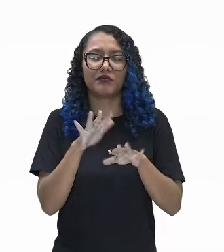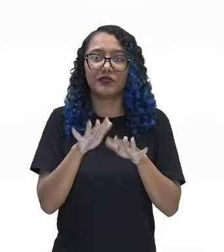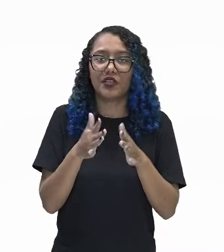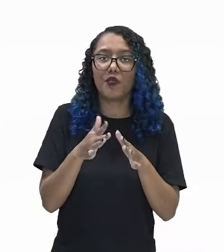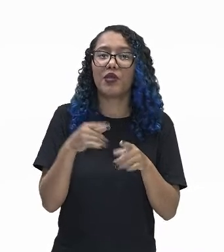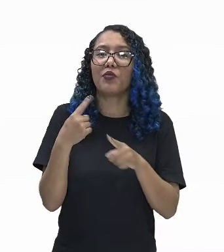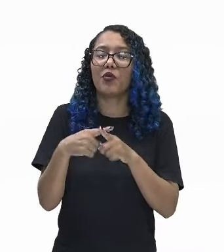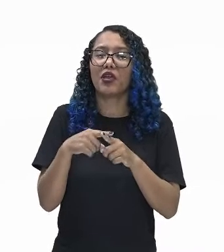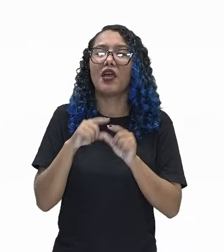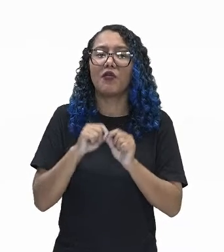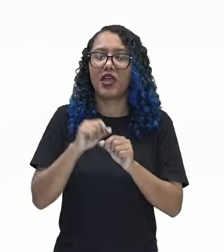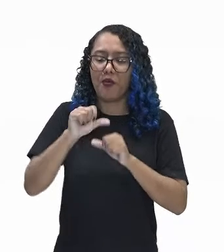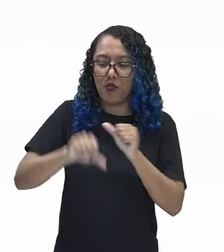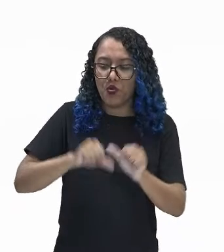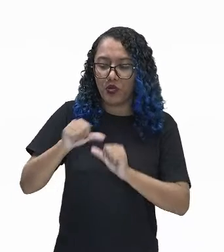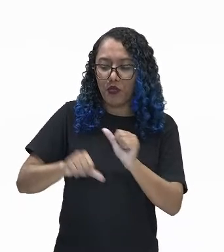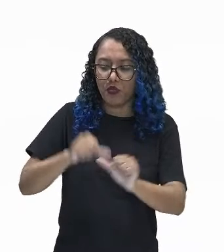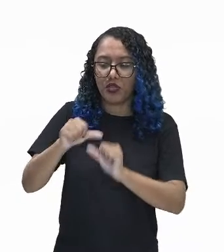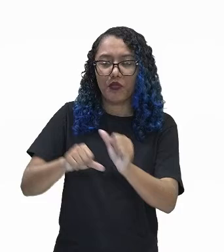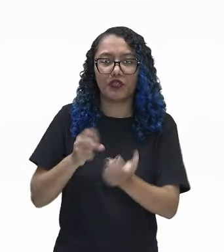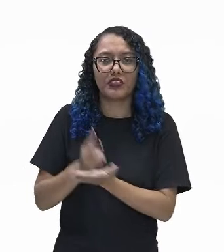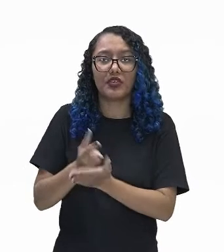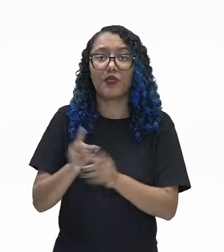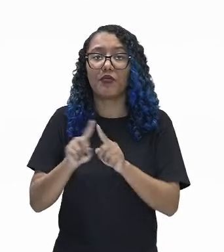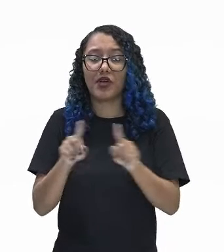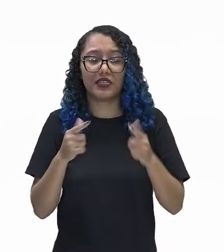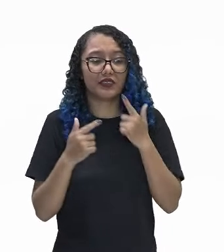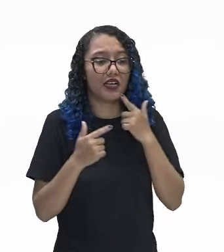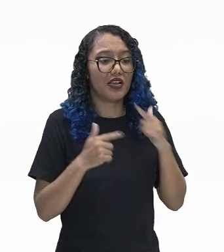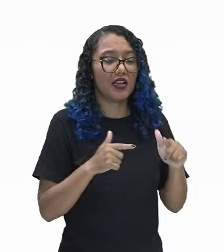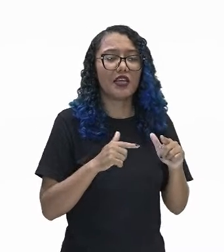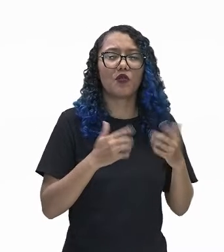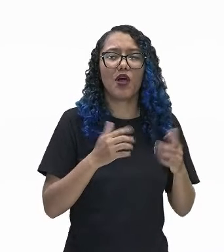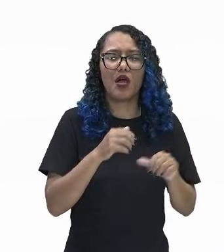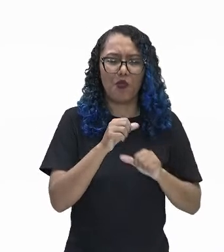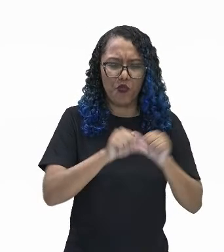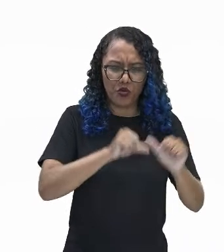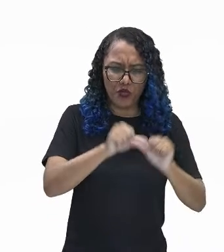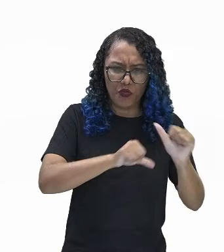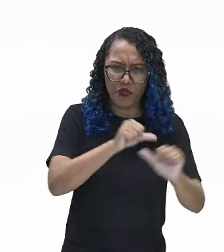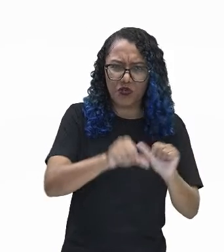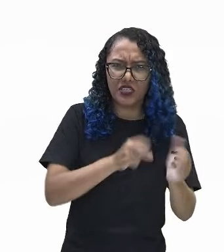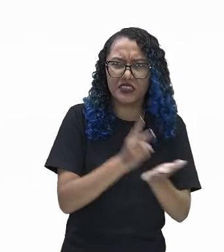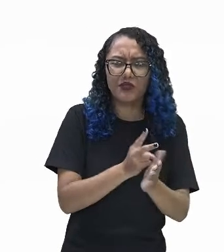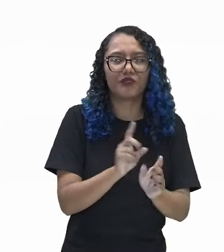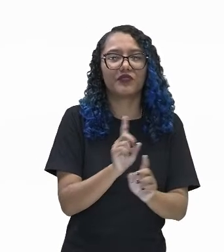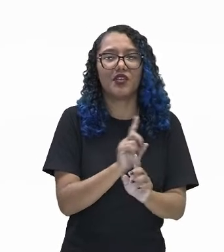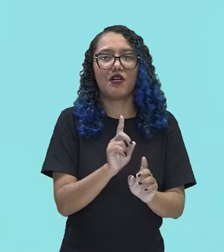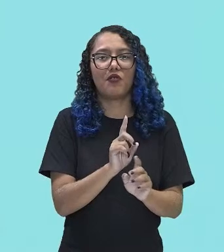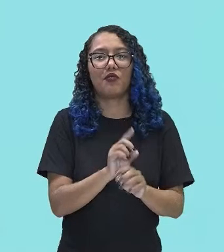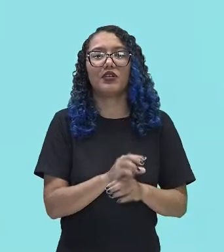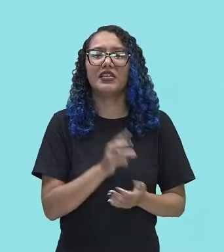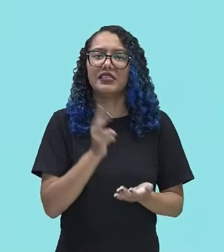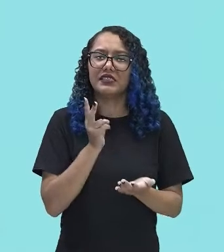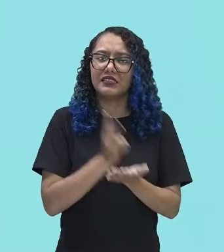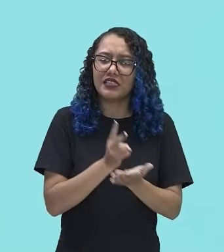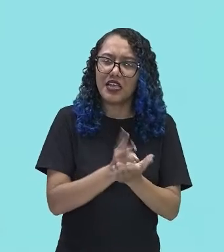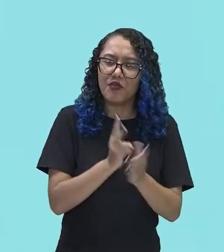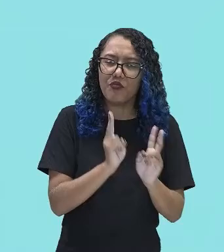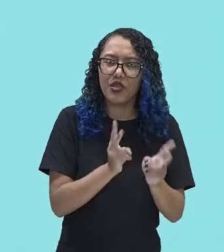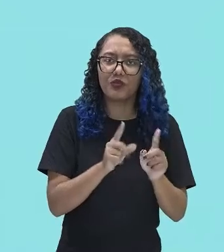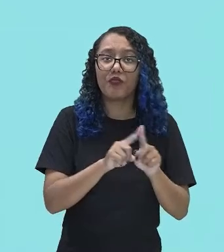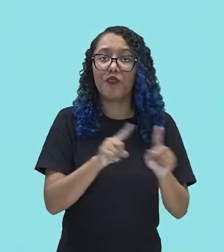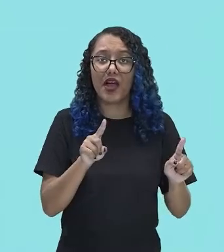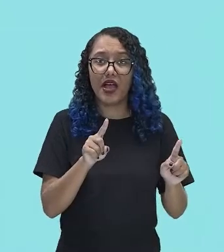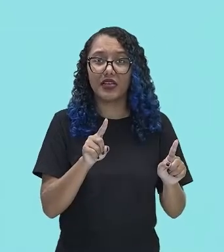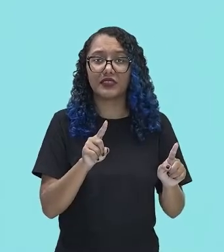dias. Já a língua não. A língua ela não muda por si só. Ela sempre vai ser aquilo, a não ser que os